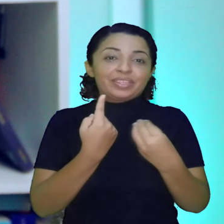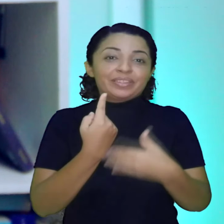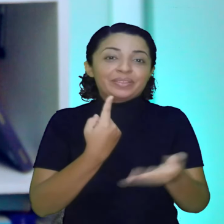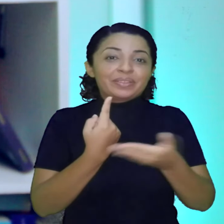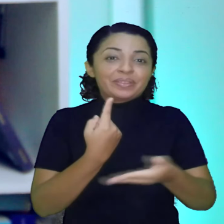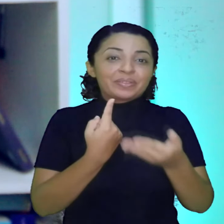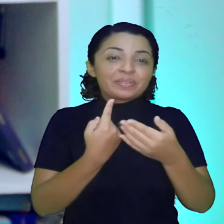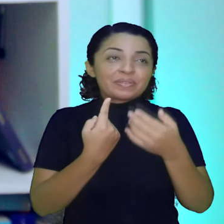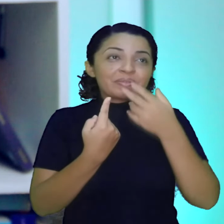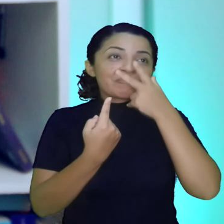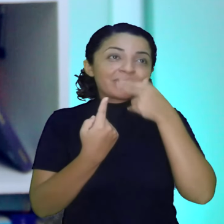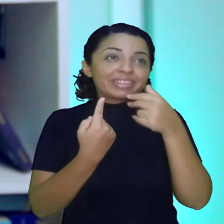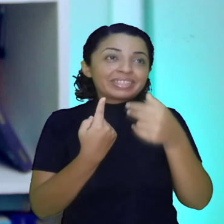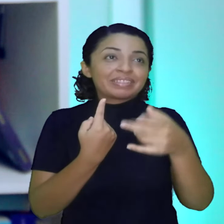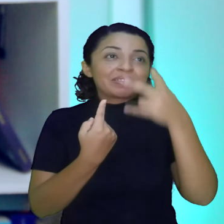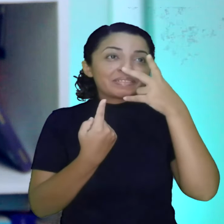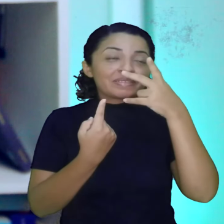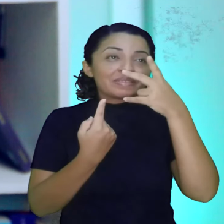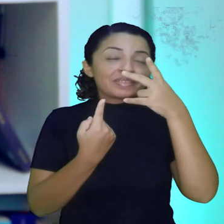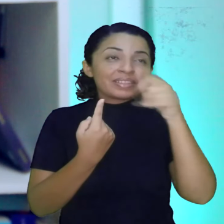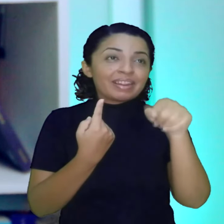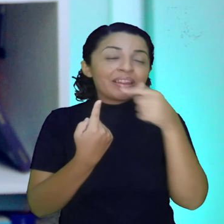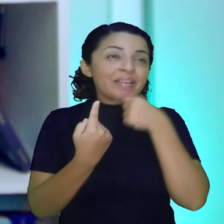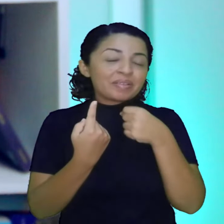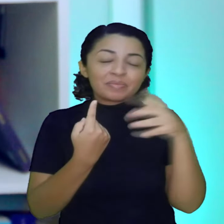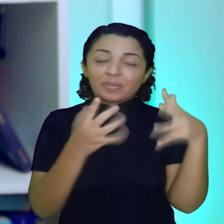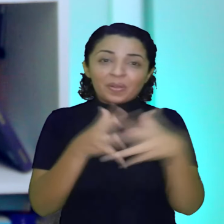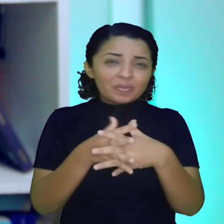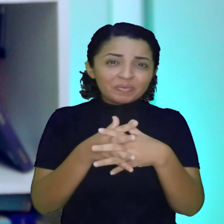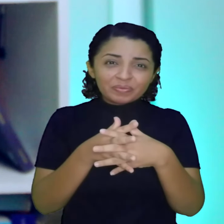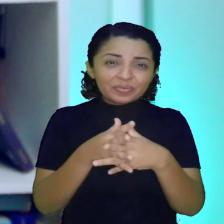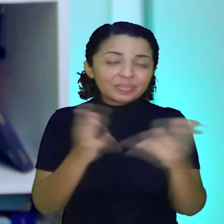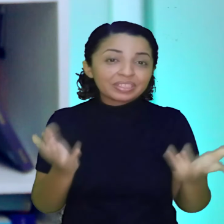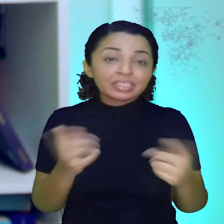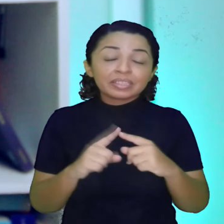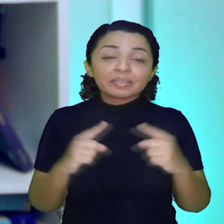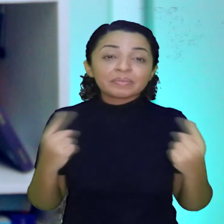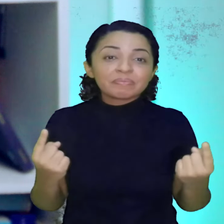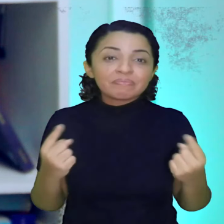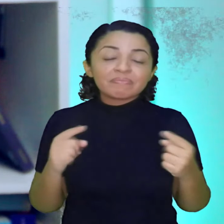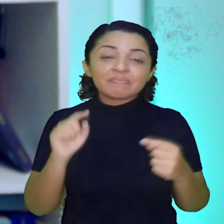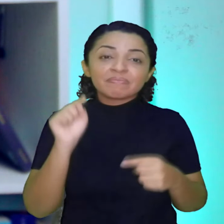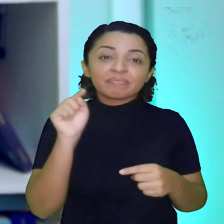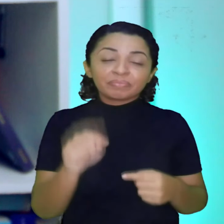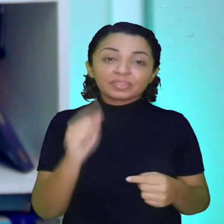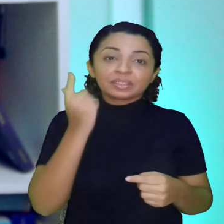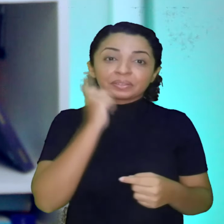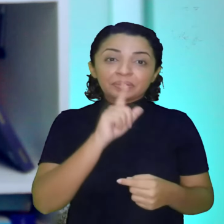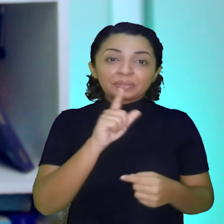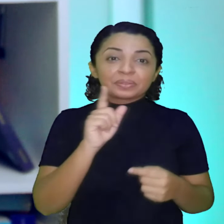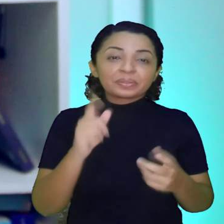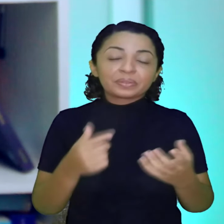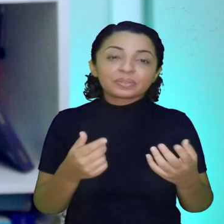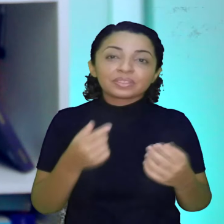com o patriarca, vamos dizer assim. É uma coisa confusa, mas que ela faz dá um tom